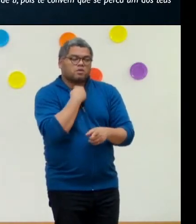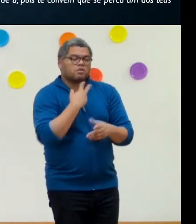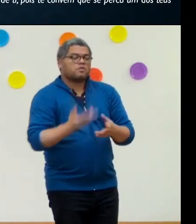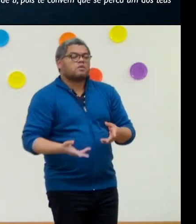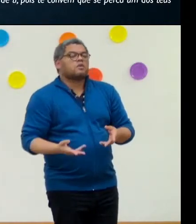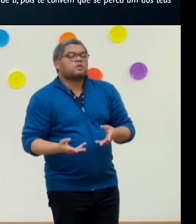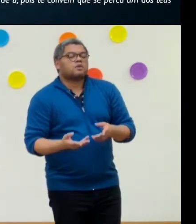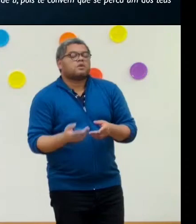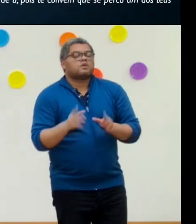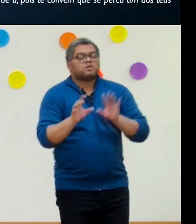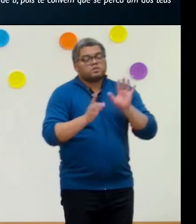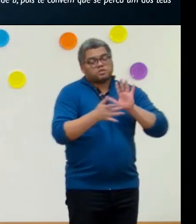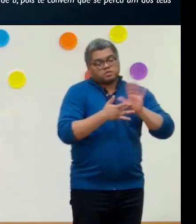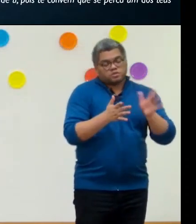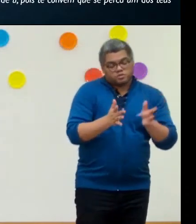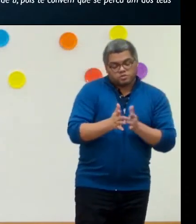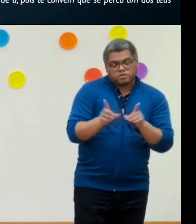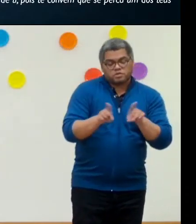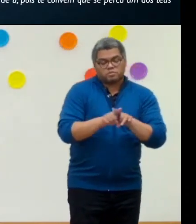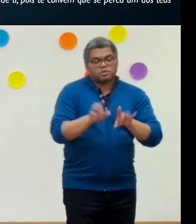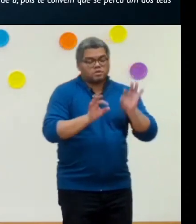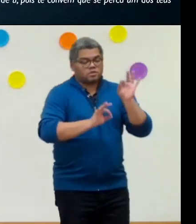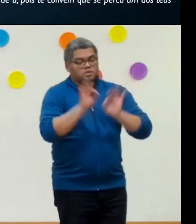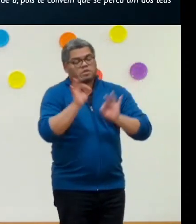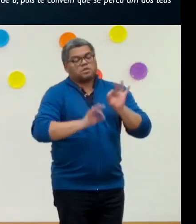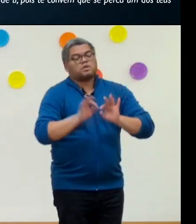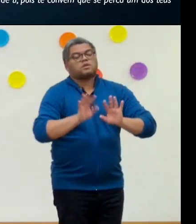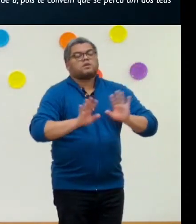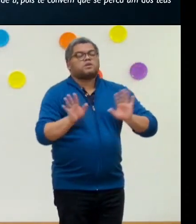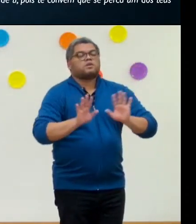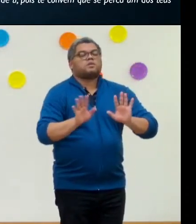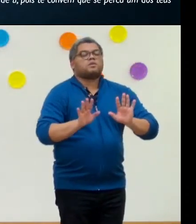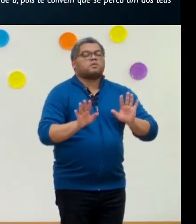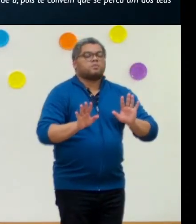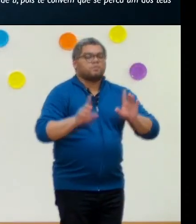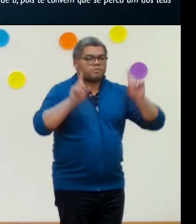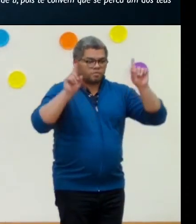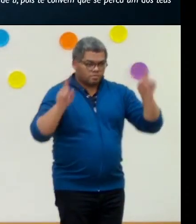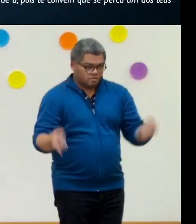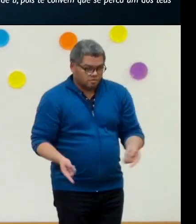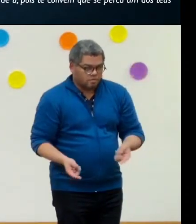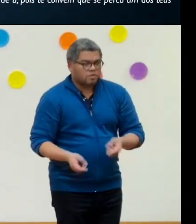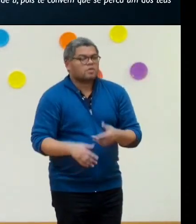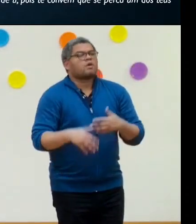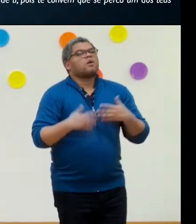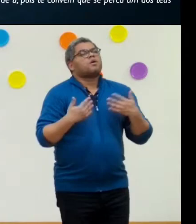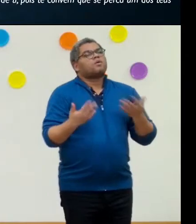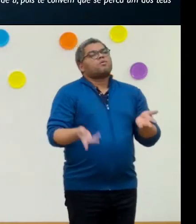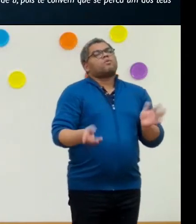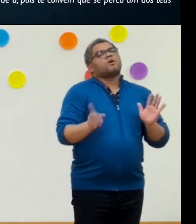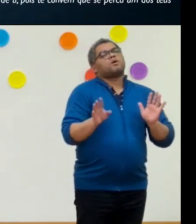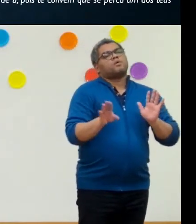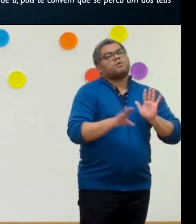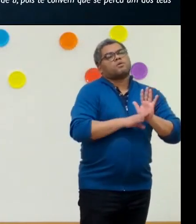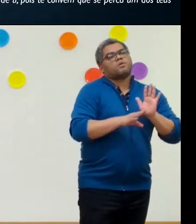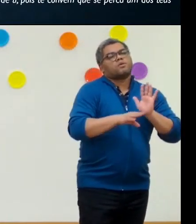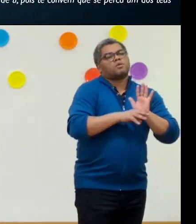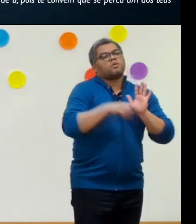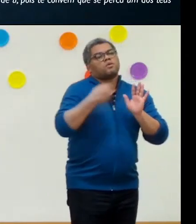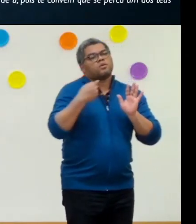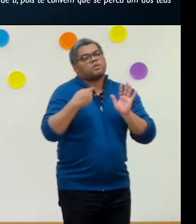adulterei. Jesus corrige isso. Não é isso. Aliás, parêntese, qual é o 10º mandamento?